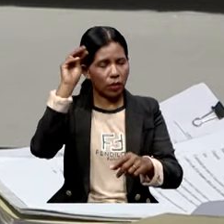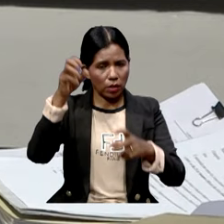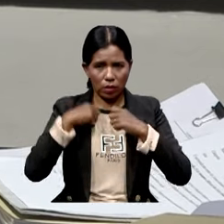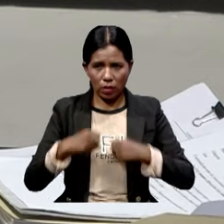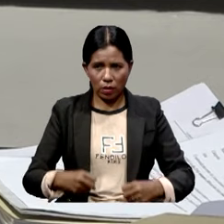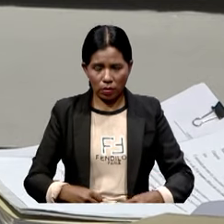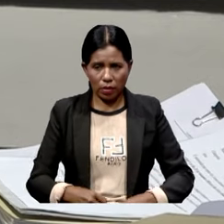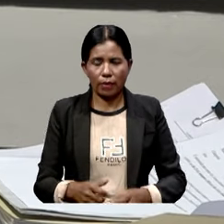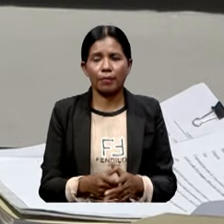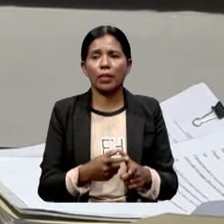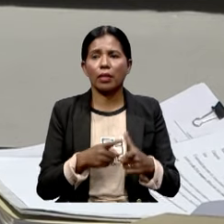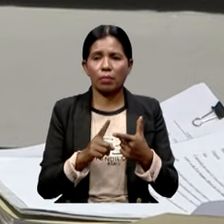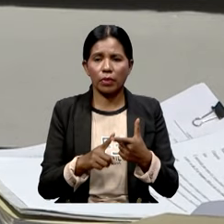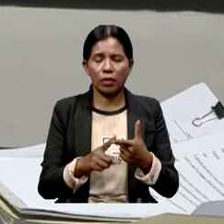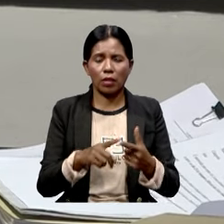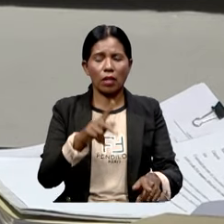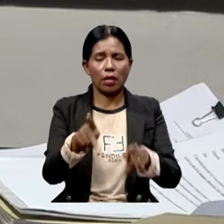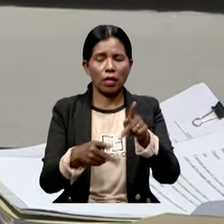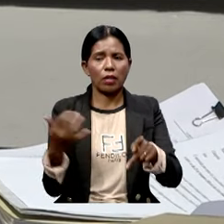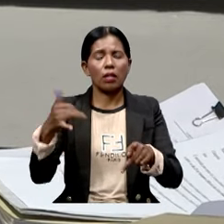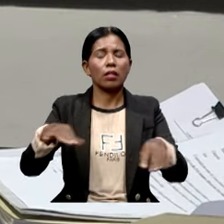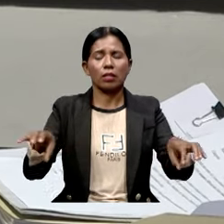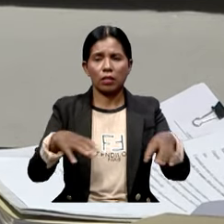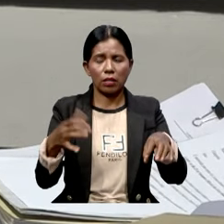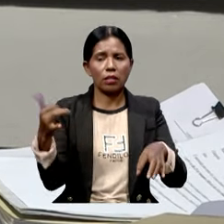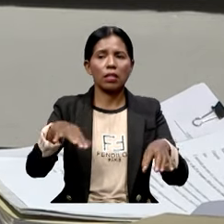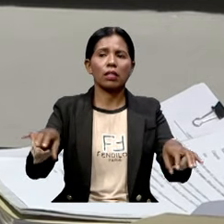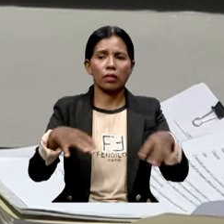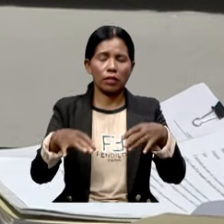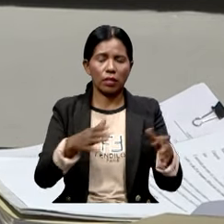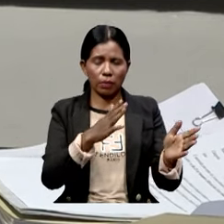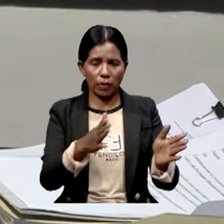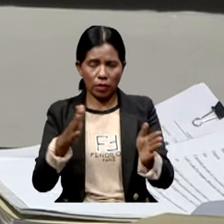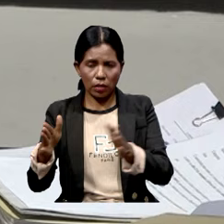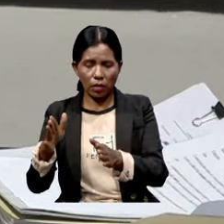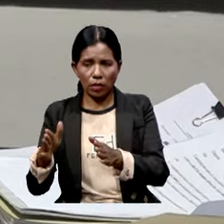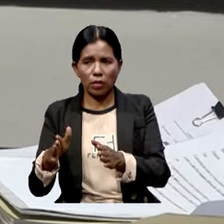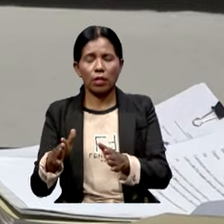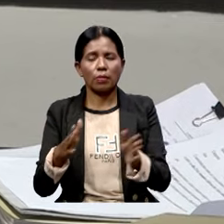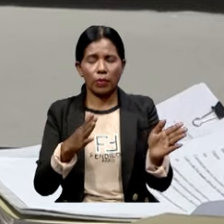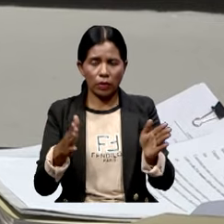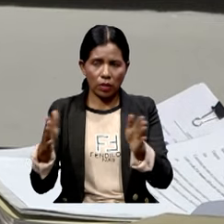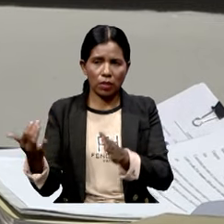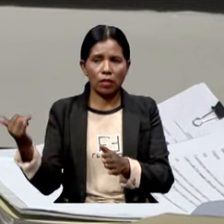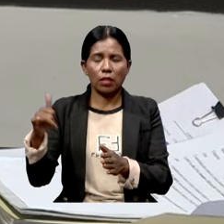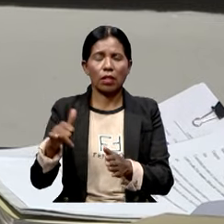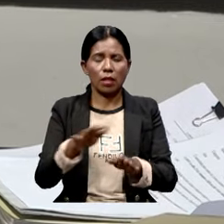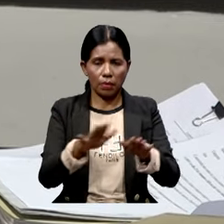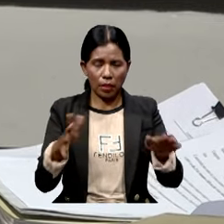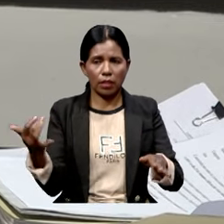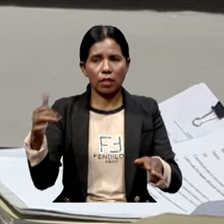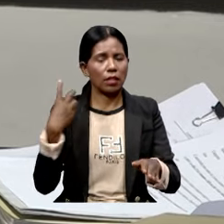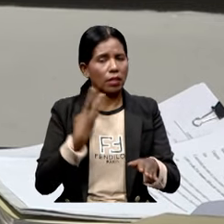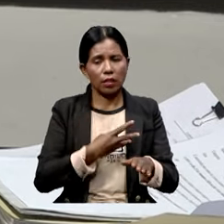saúde depois quando é mas sira serviço maka i processo recrutamento maka ale no sira ne da ruma